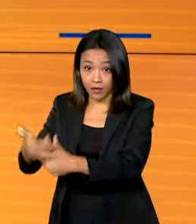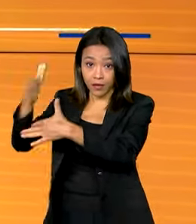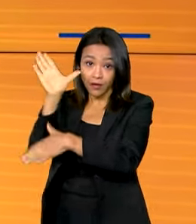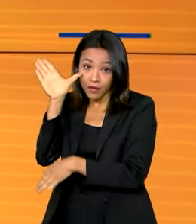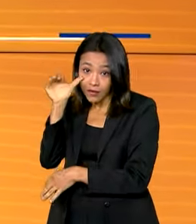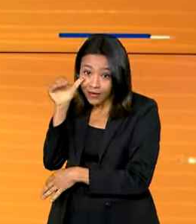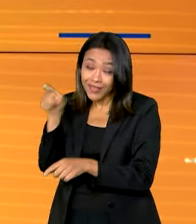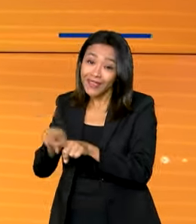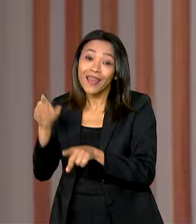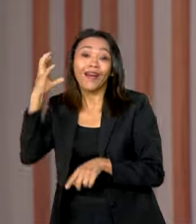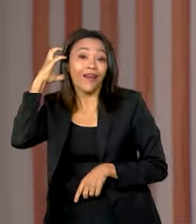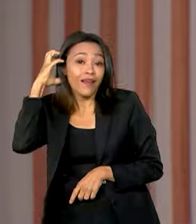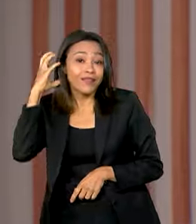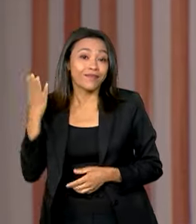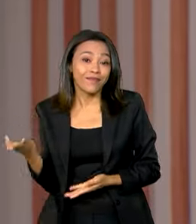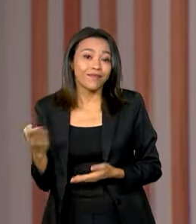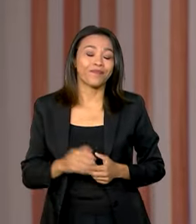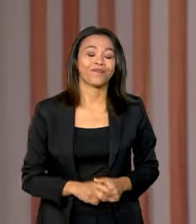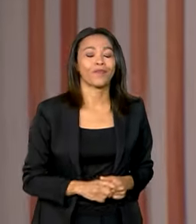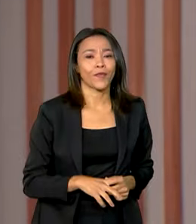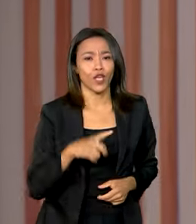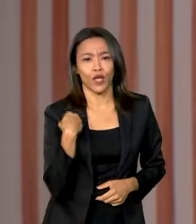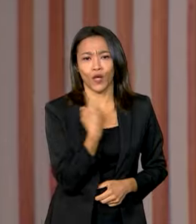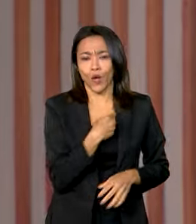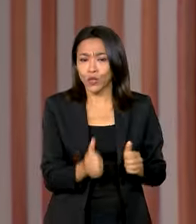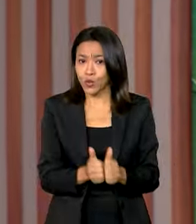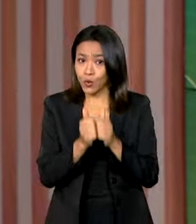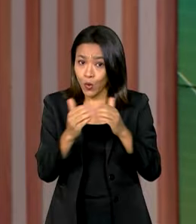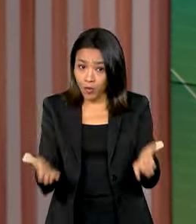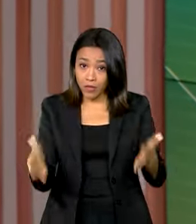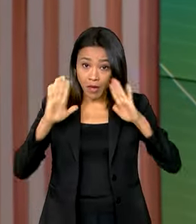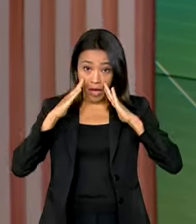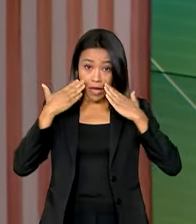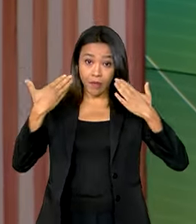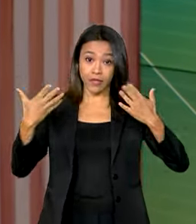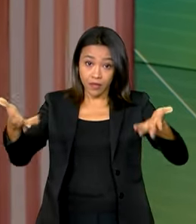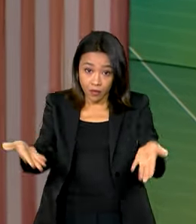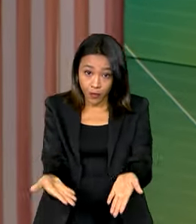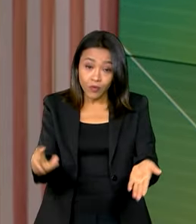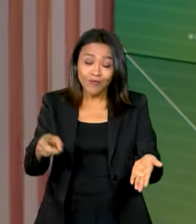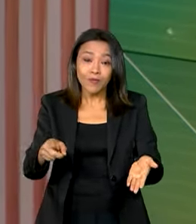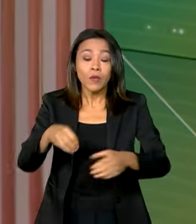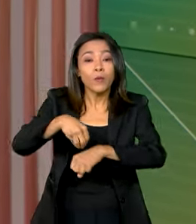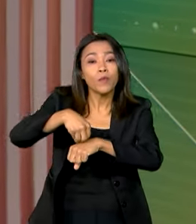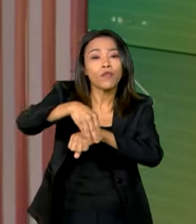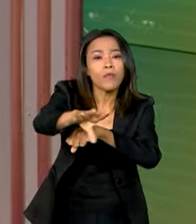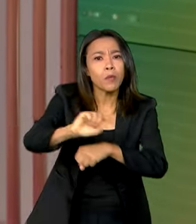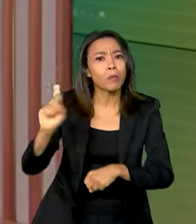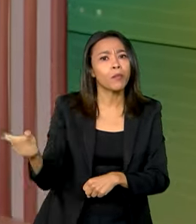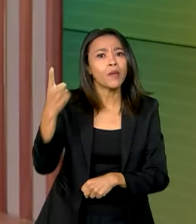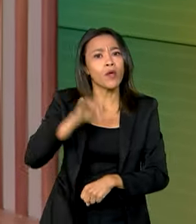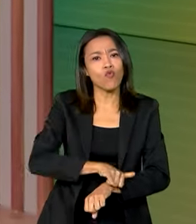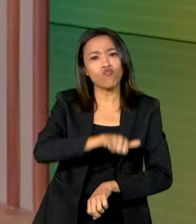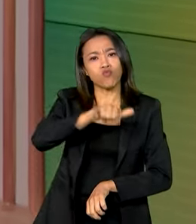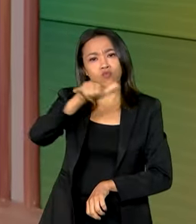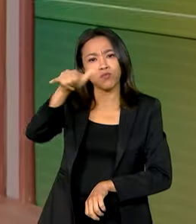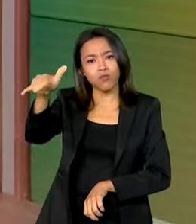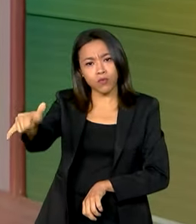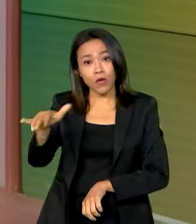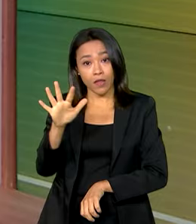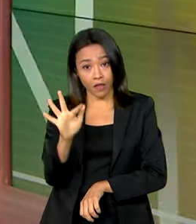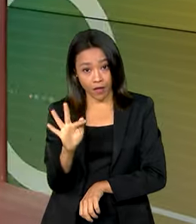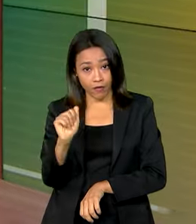e pela rádio gov e nós começamos esta edição do Brasil emia com a notícia do primeiro voo da FAB que já